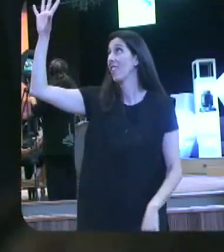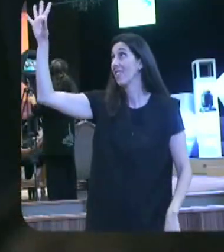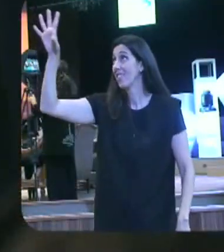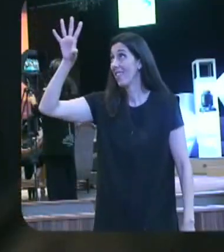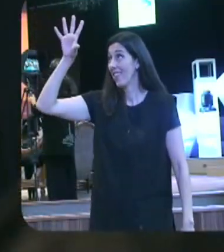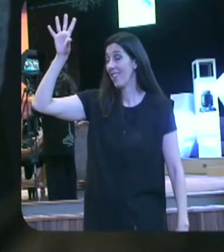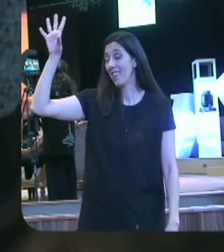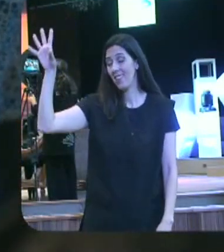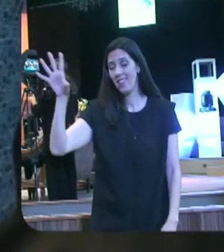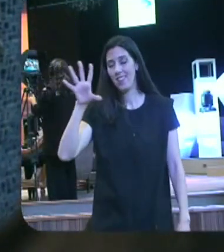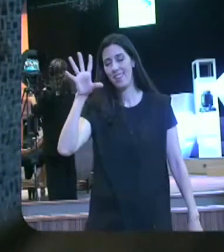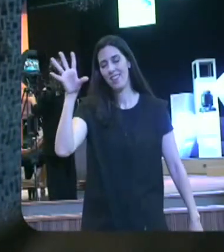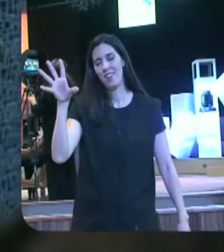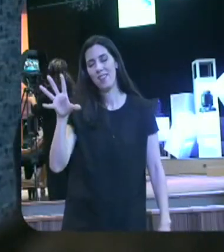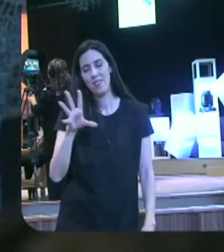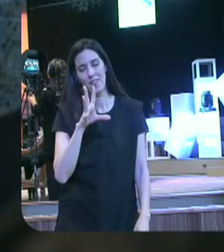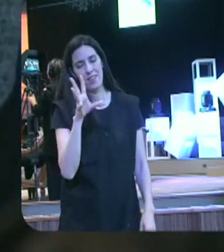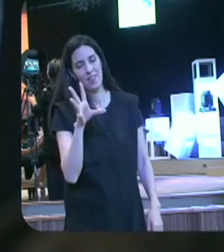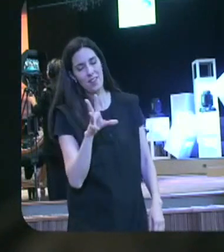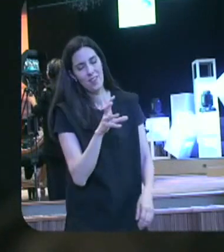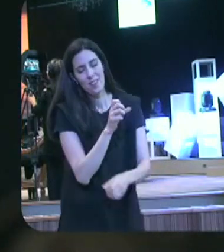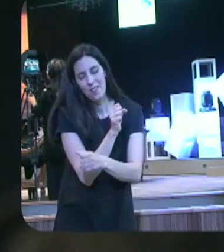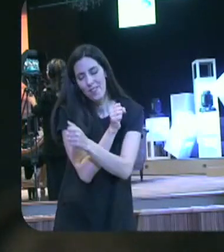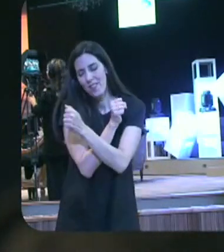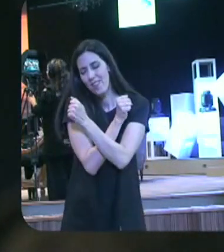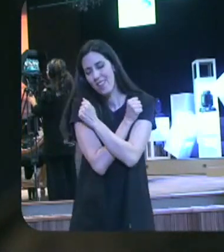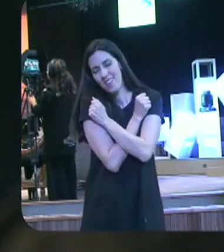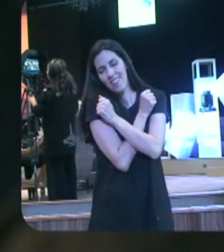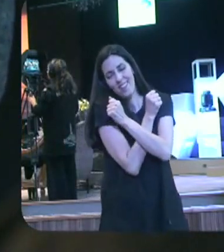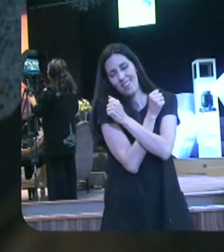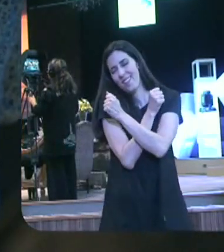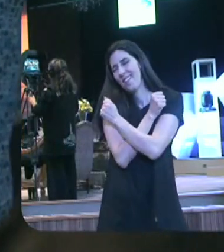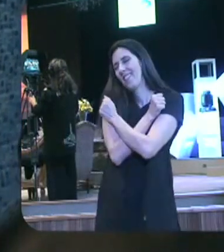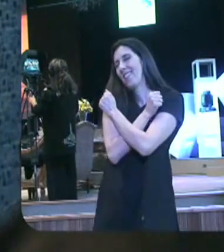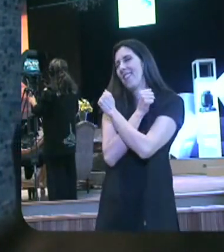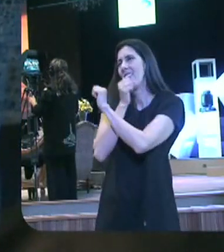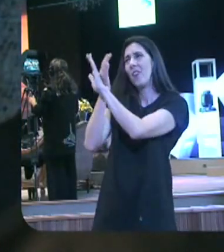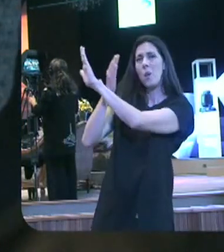viver longe do teu abraço,